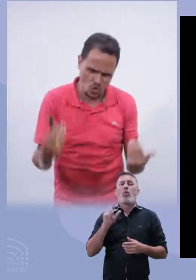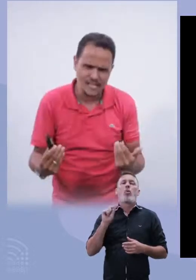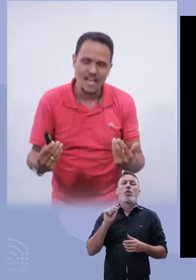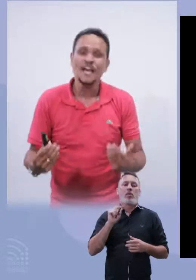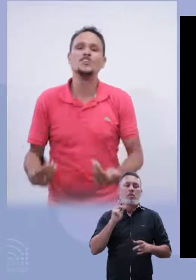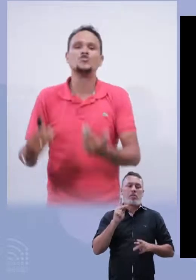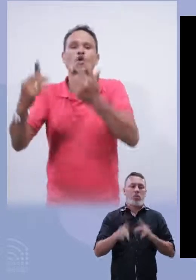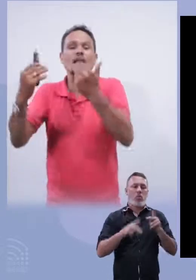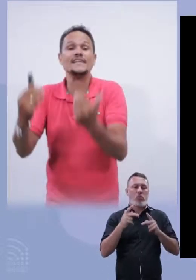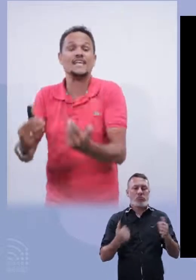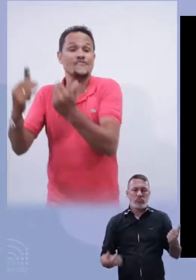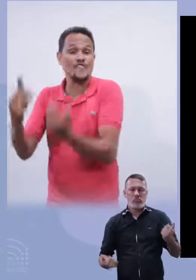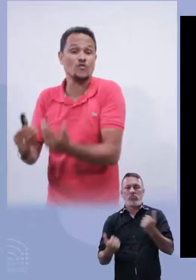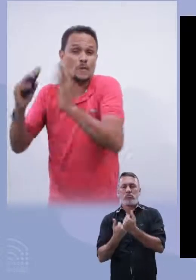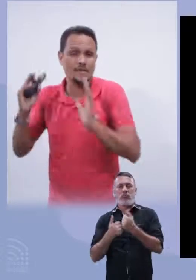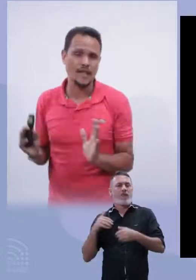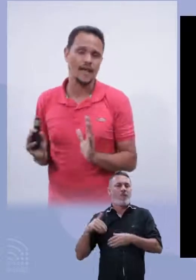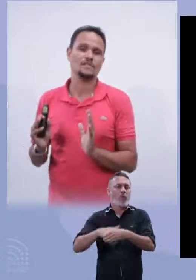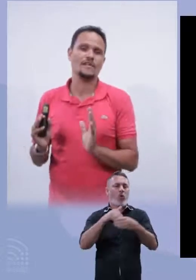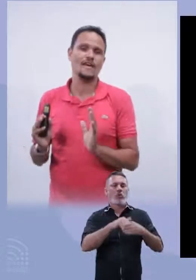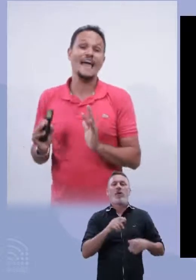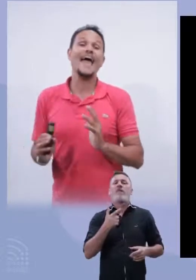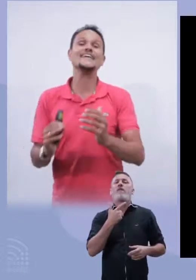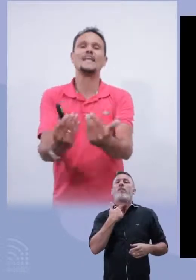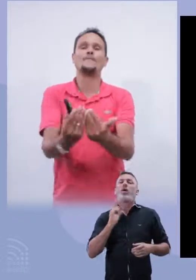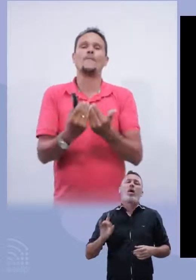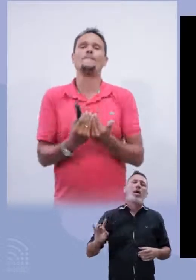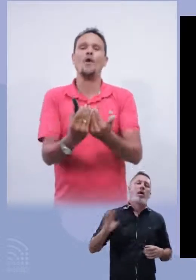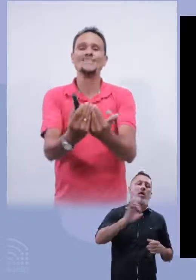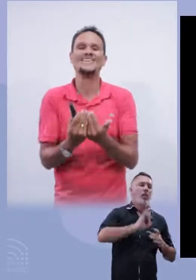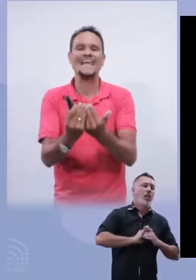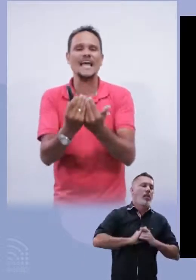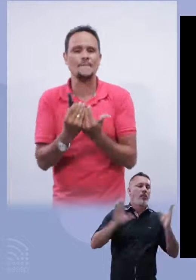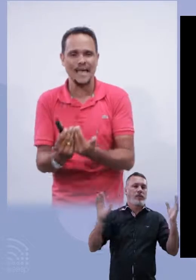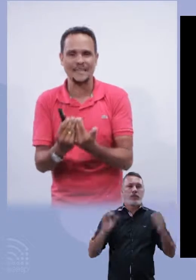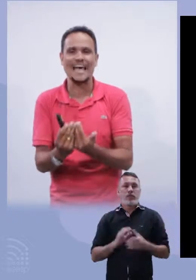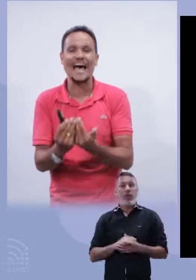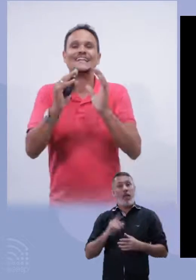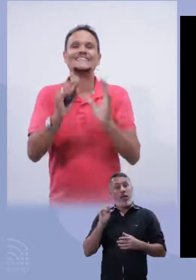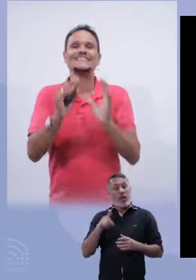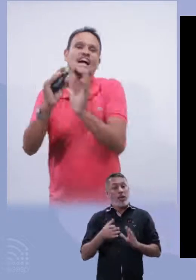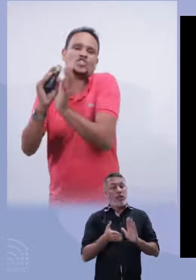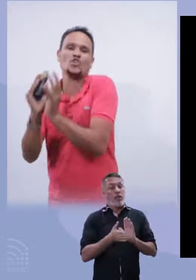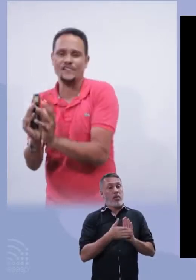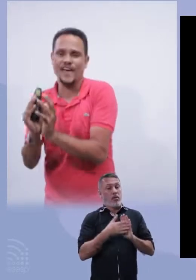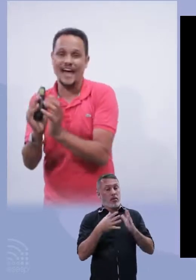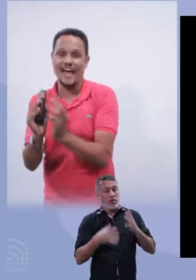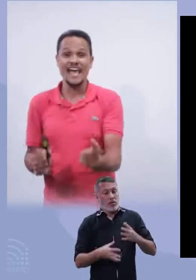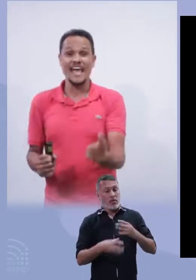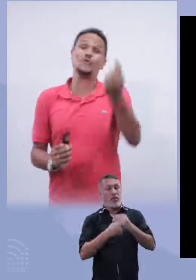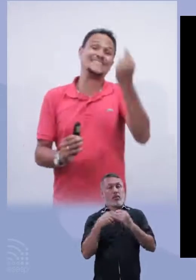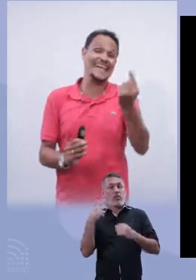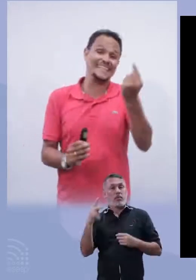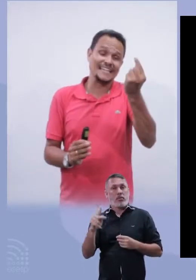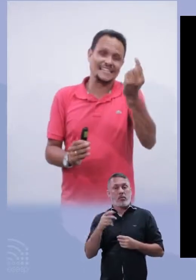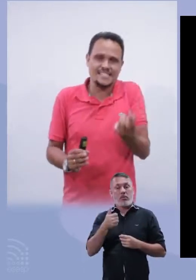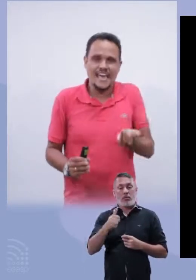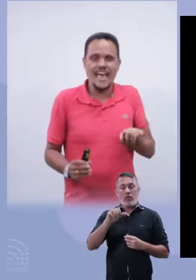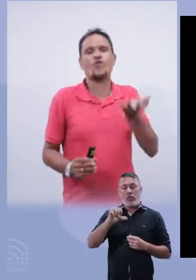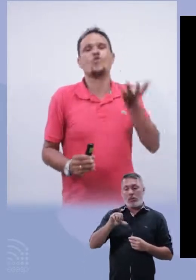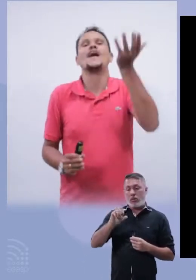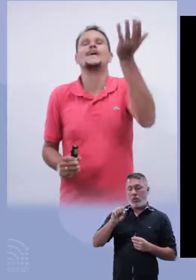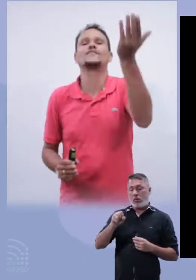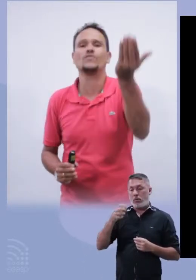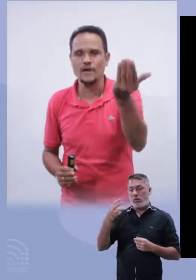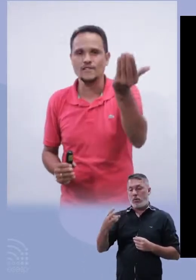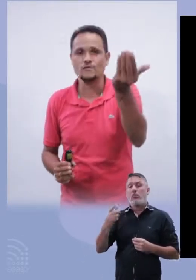às urnas e escolhesse, enfim, o seu presidente. Essa era a proposta da emenda Dante de Oliveira. Em 83,